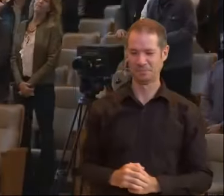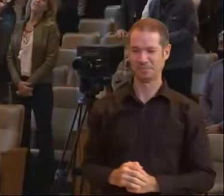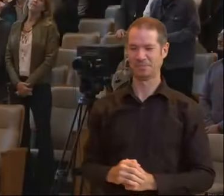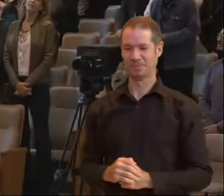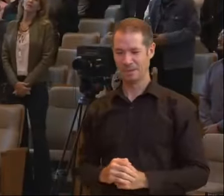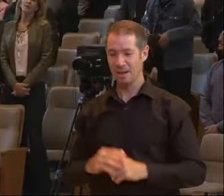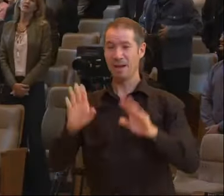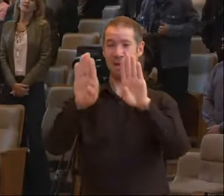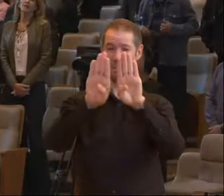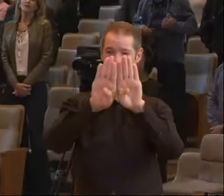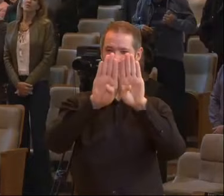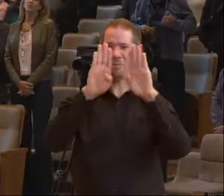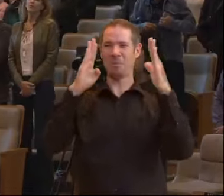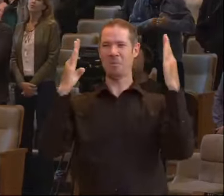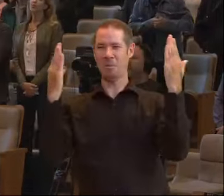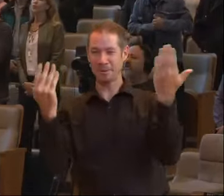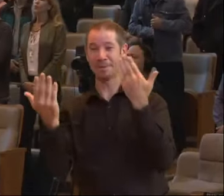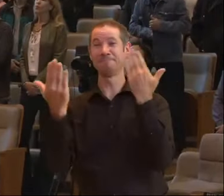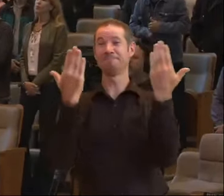A porta é